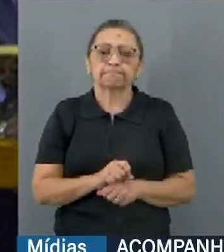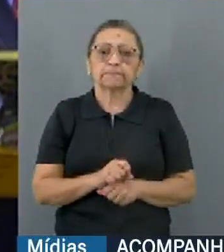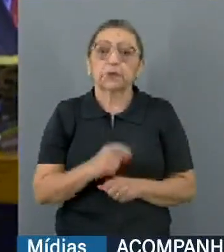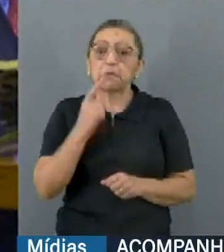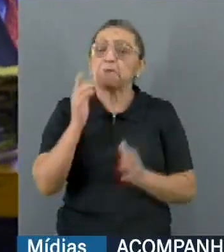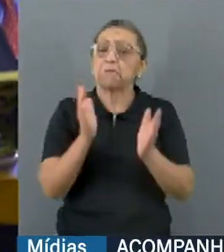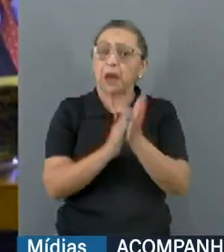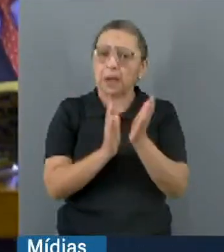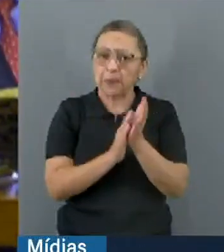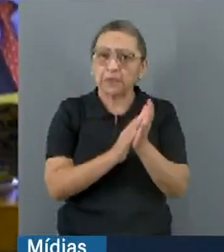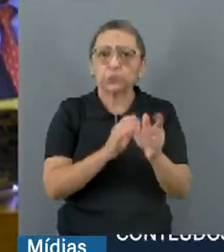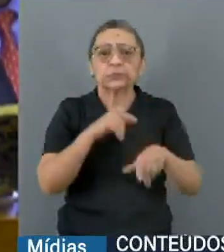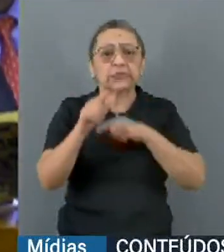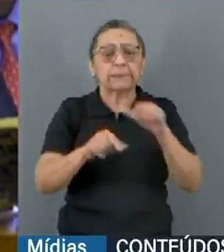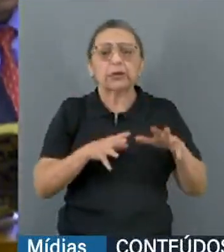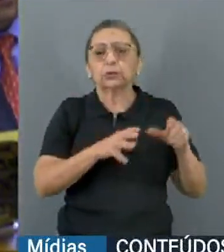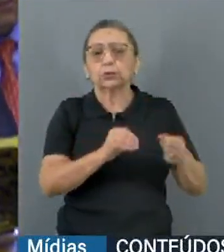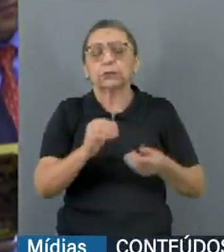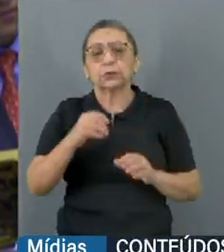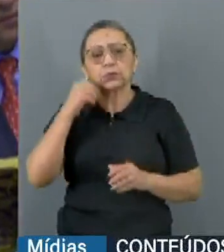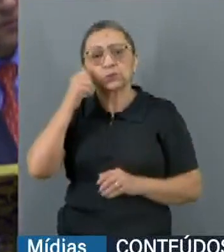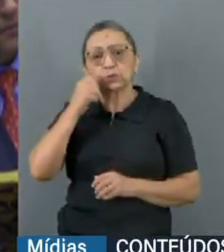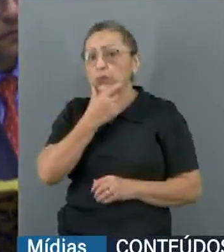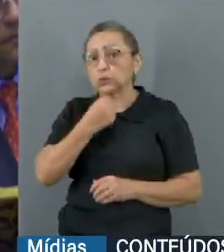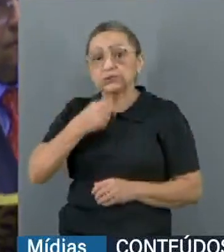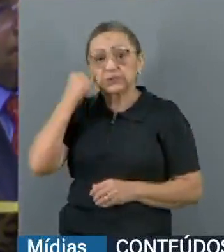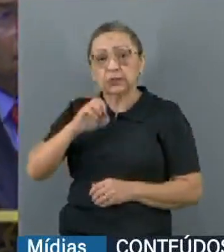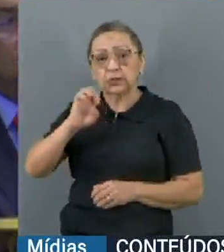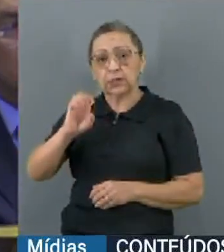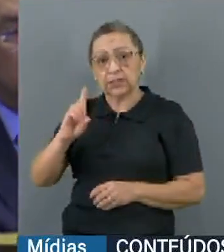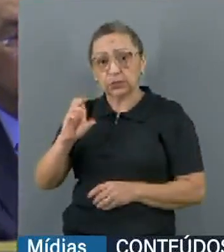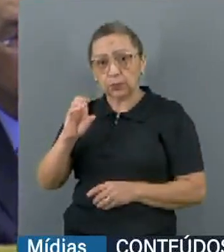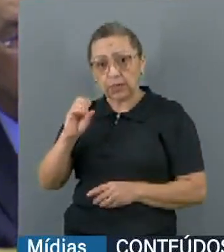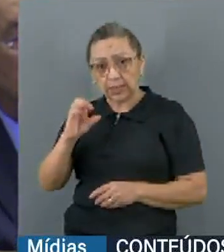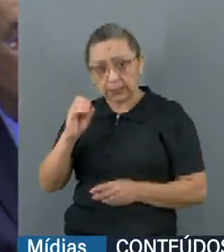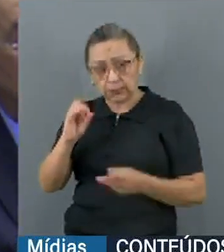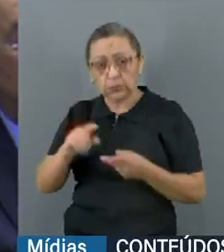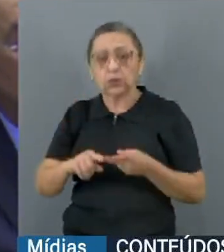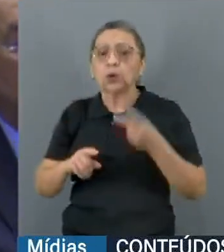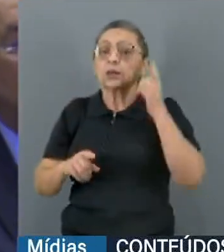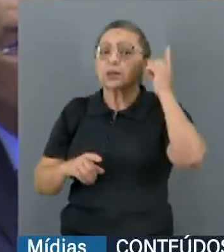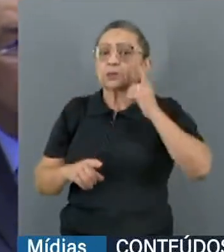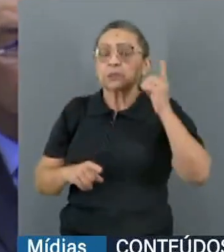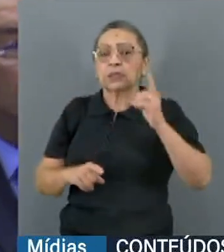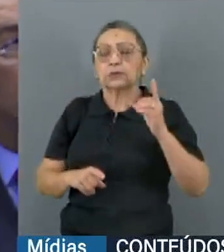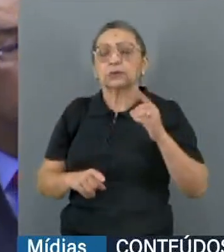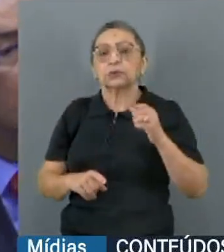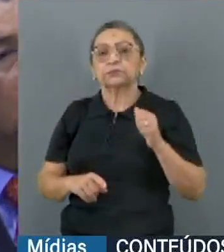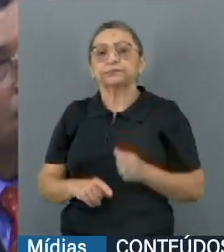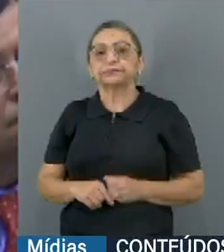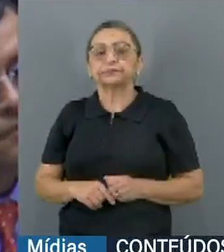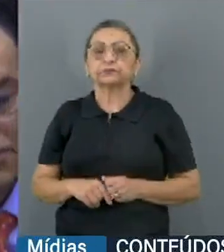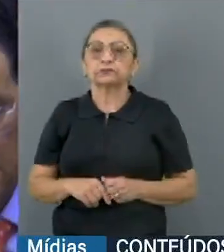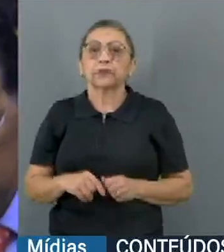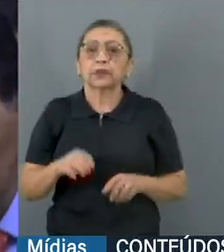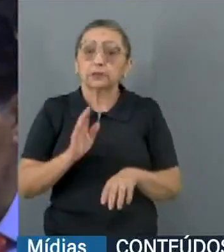trabalhos realizados pelo senador Eduardo Braga, pelo deputado federal Agnaldo Ribeiro,